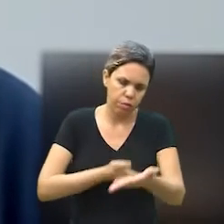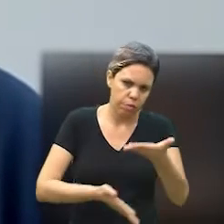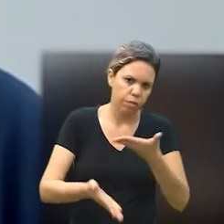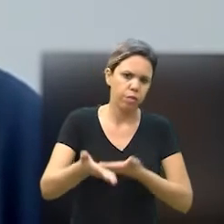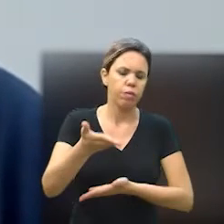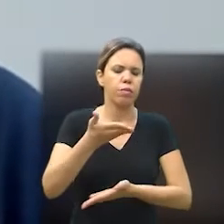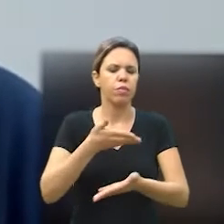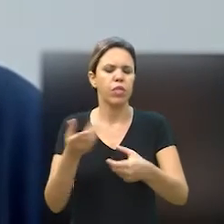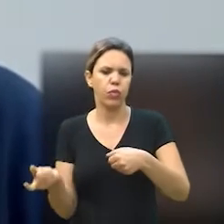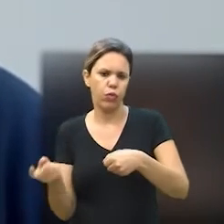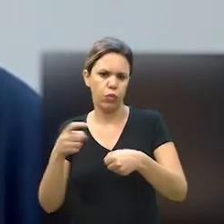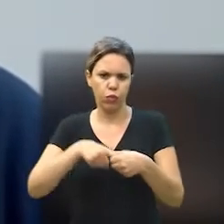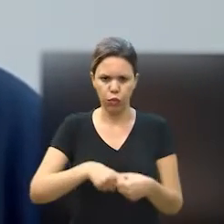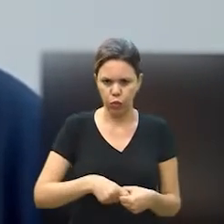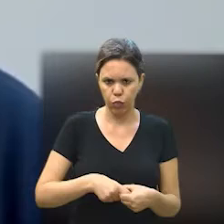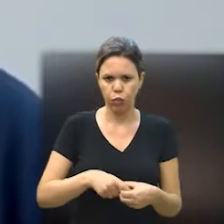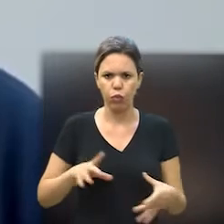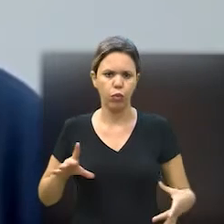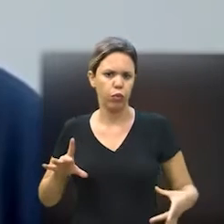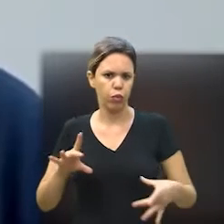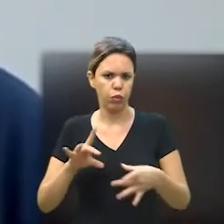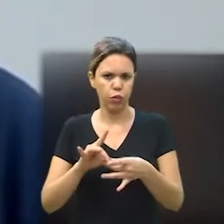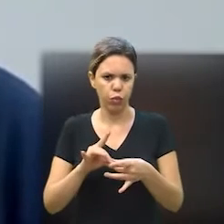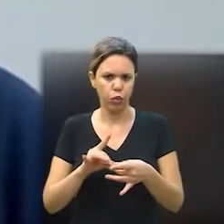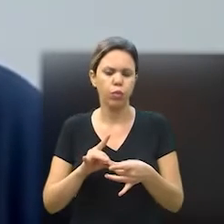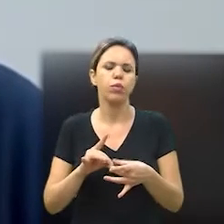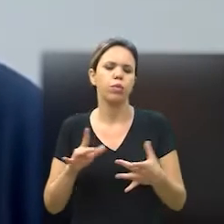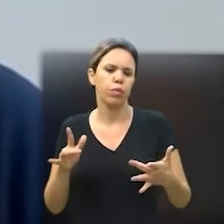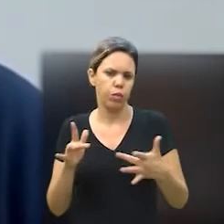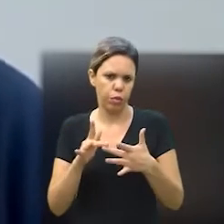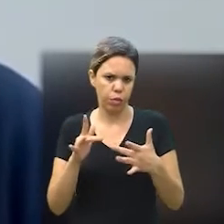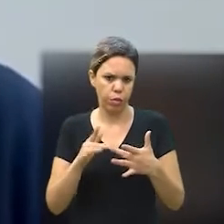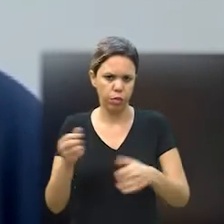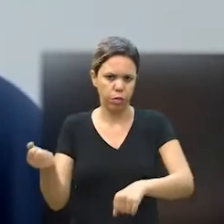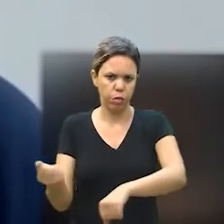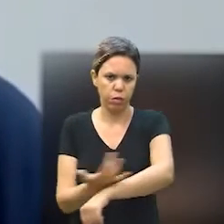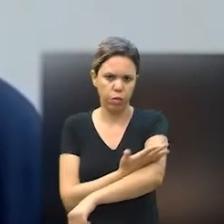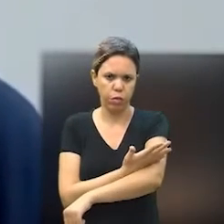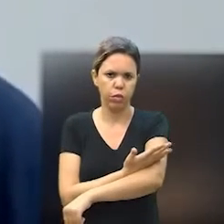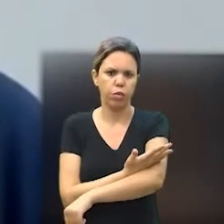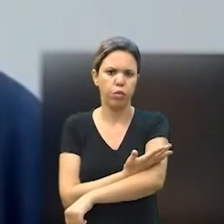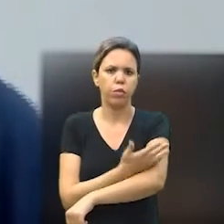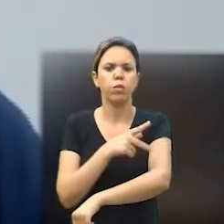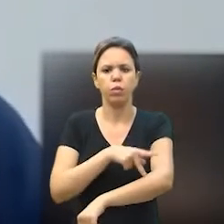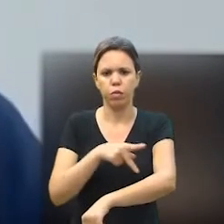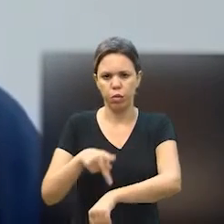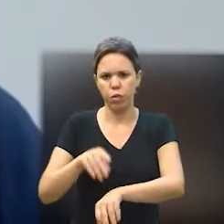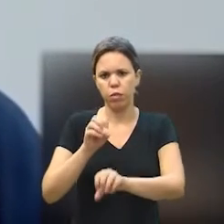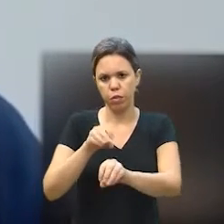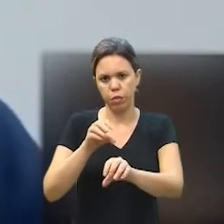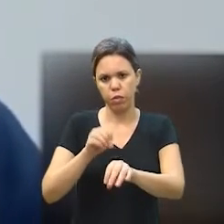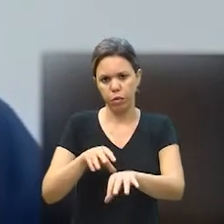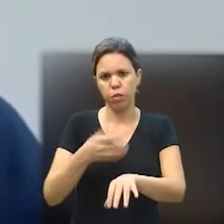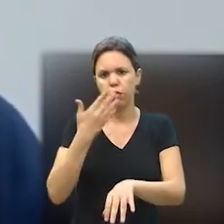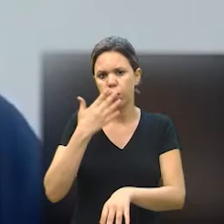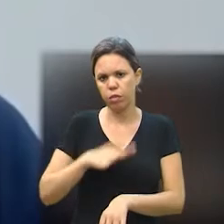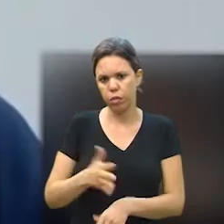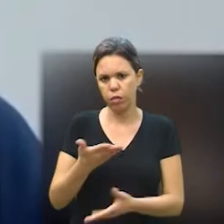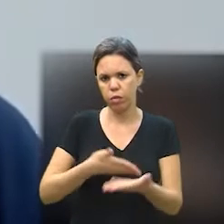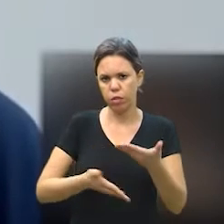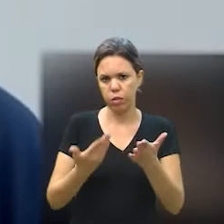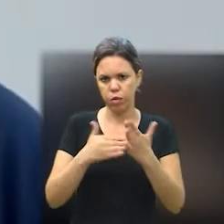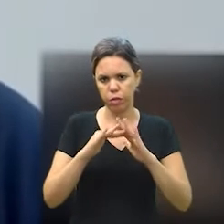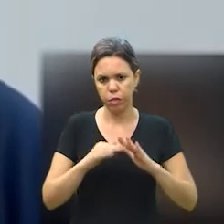interação para a retomada dos vínculos afetivos, emocionais e pedagógicos das crianças